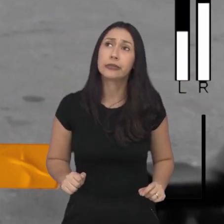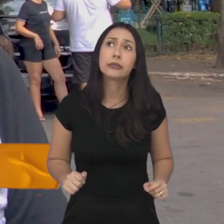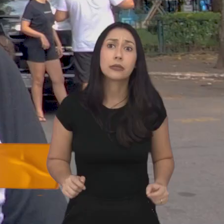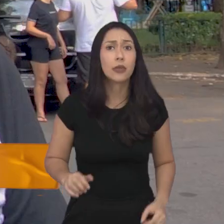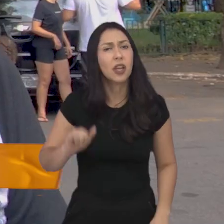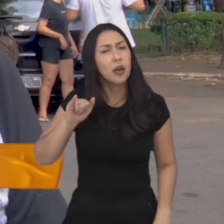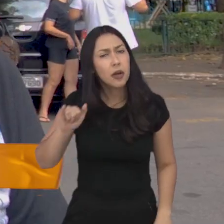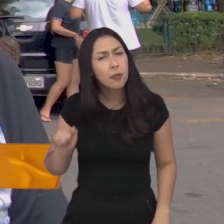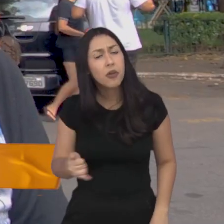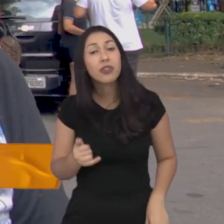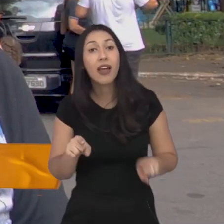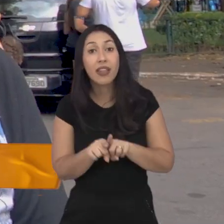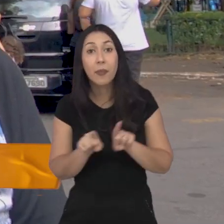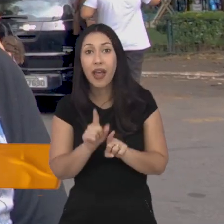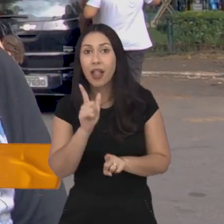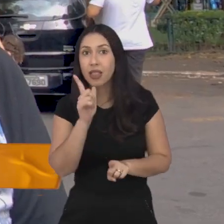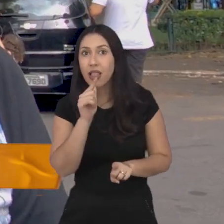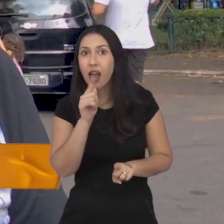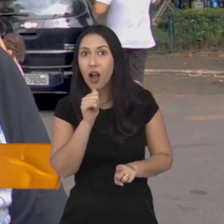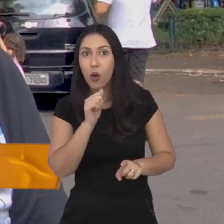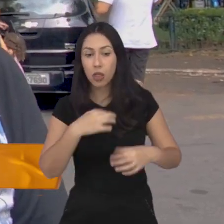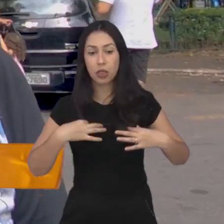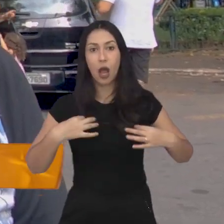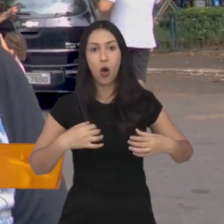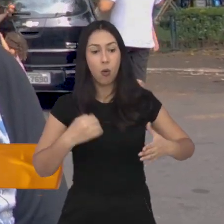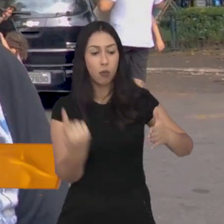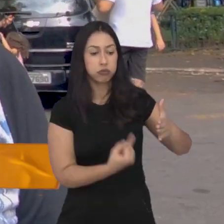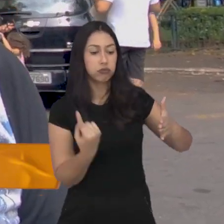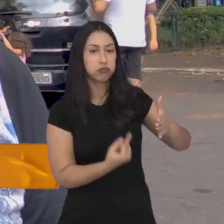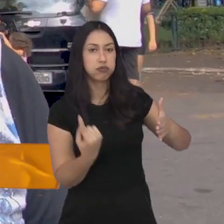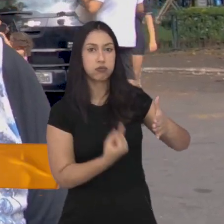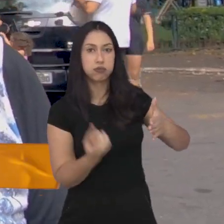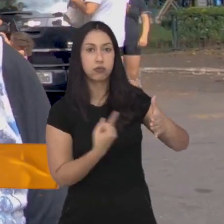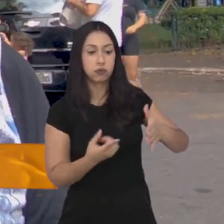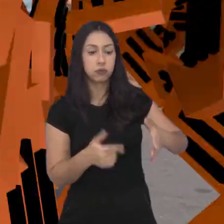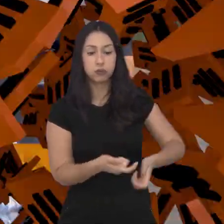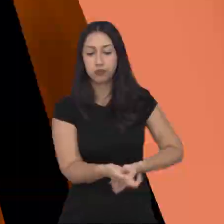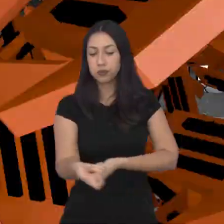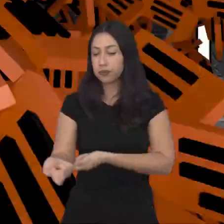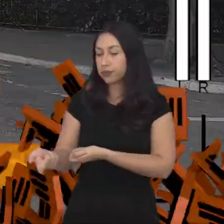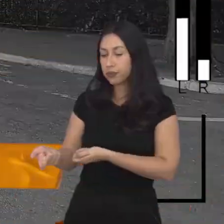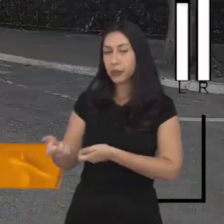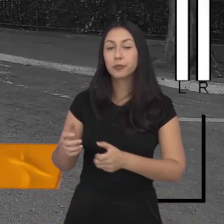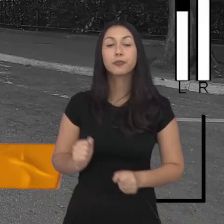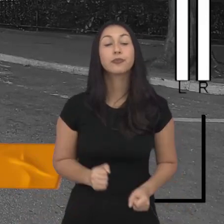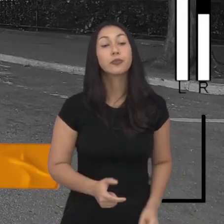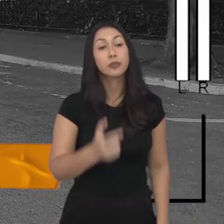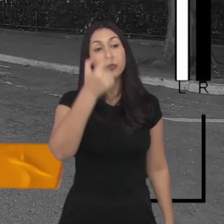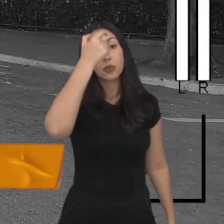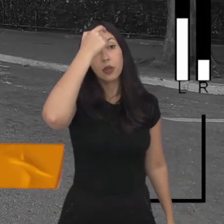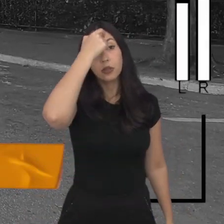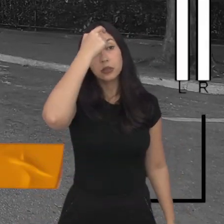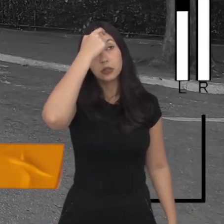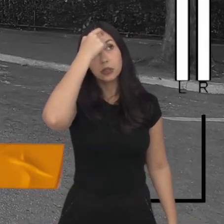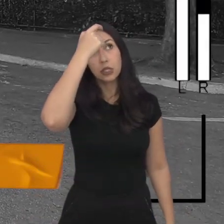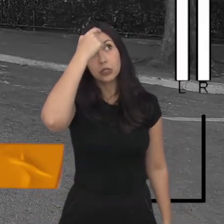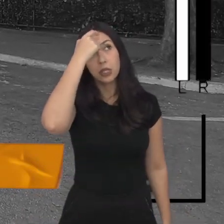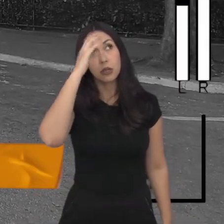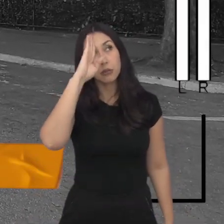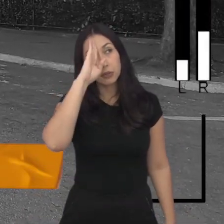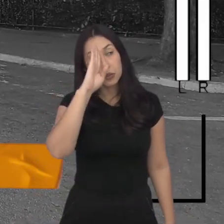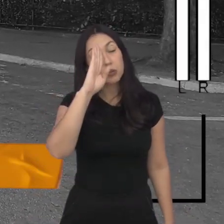parada. Reaproveitar a água da máquina, lavando o quintal, né? A